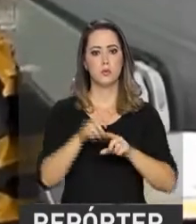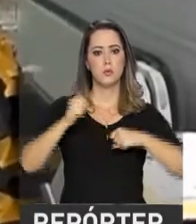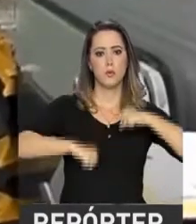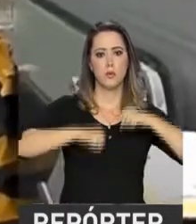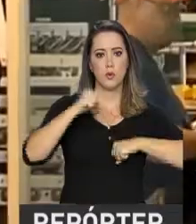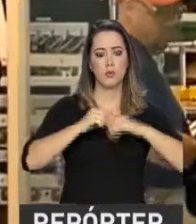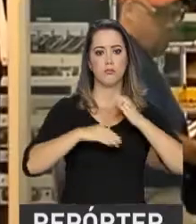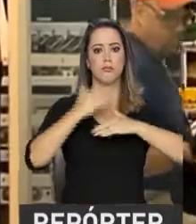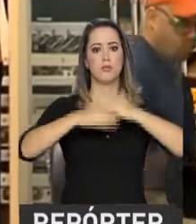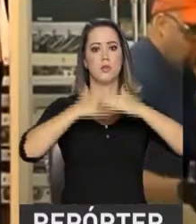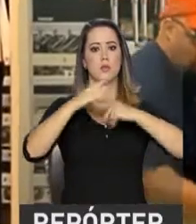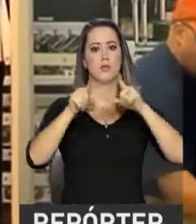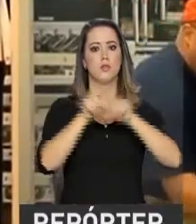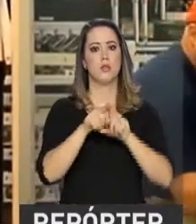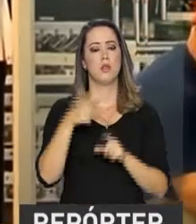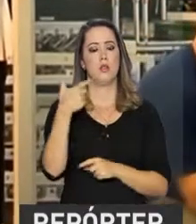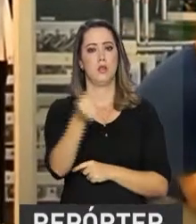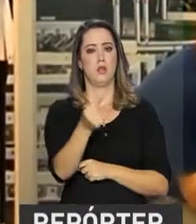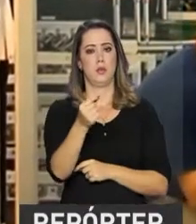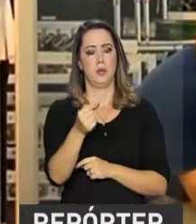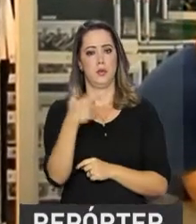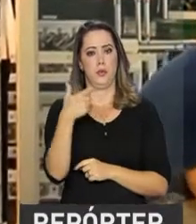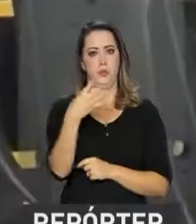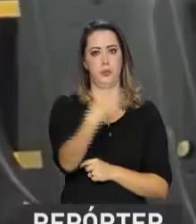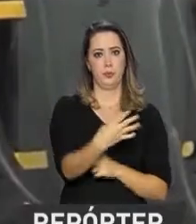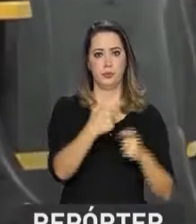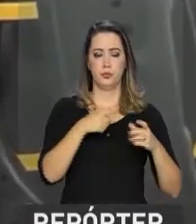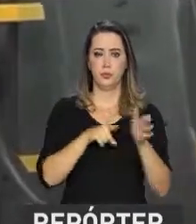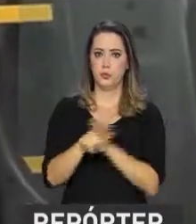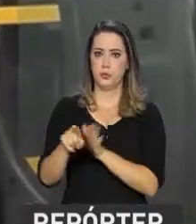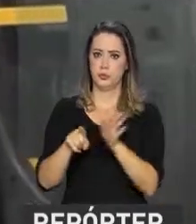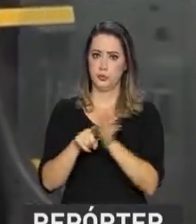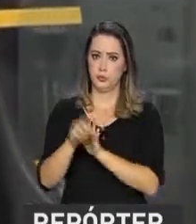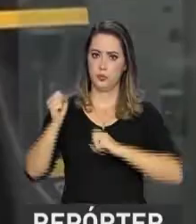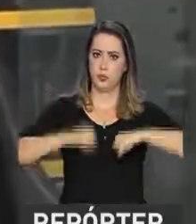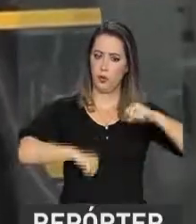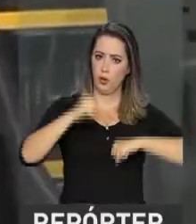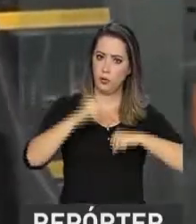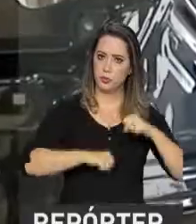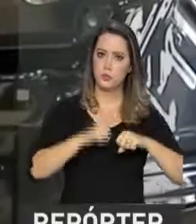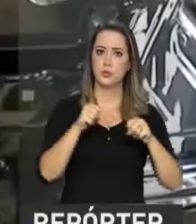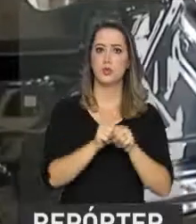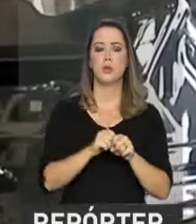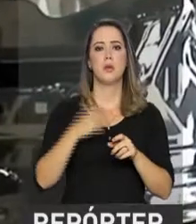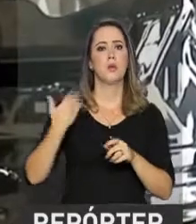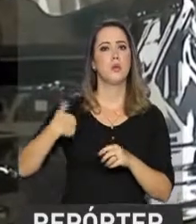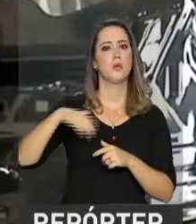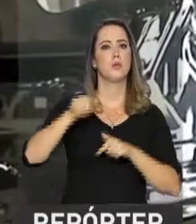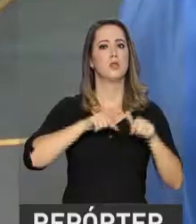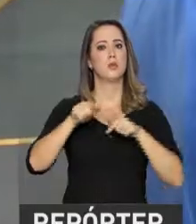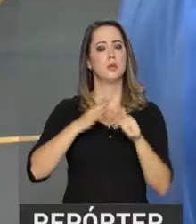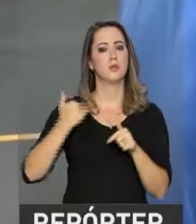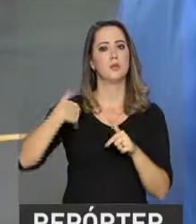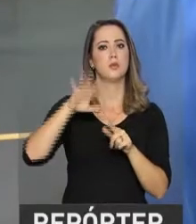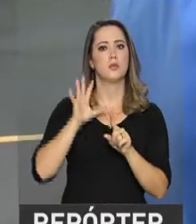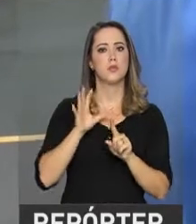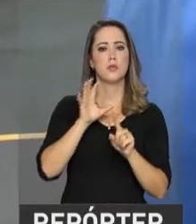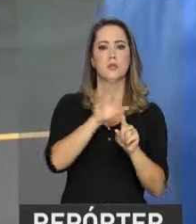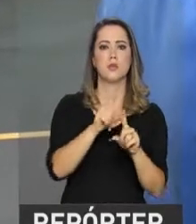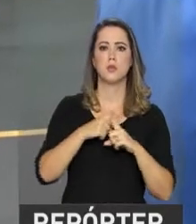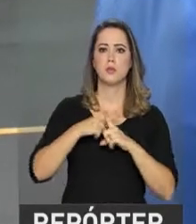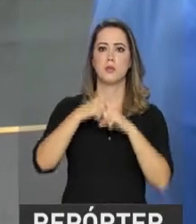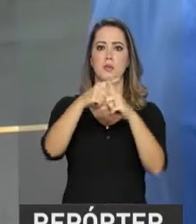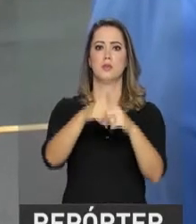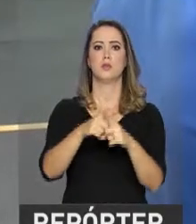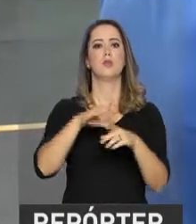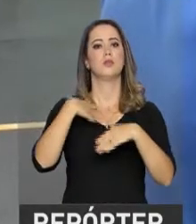teve alta em 20 dos 24 ramos pesquisados a indústria automotiva foi a atividade que exerceu a maior influência positiva